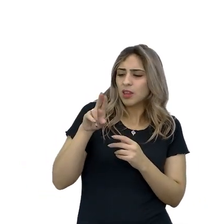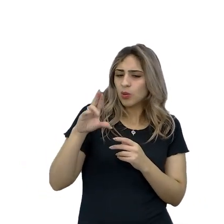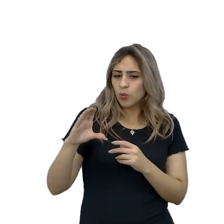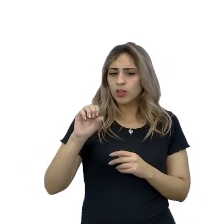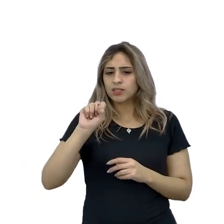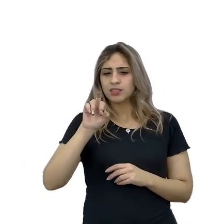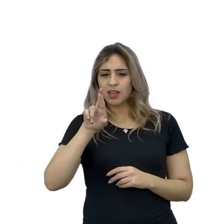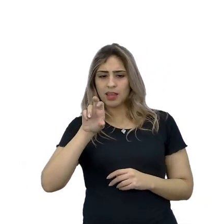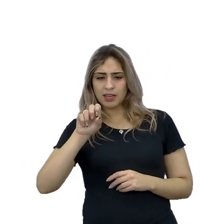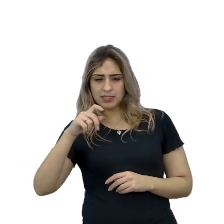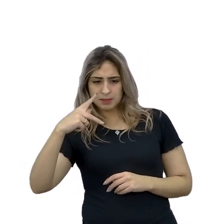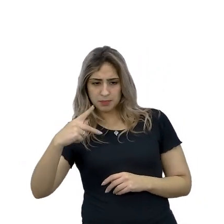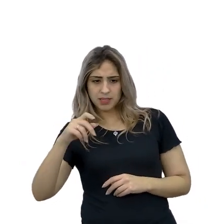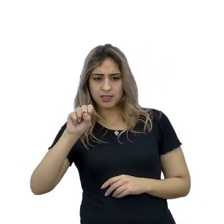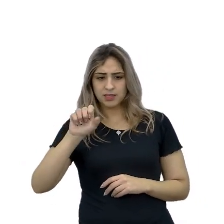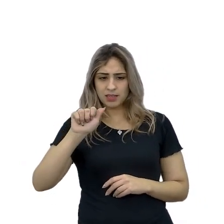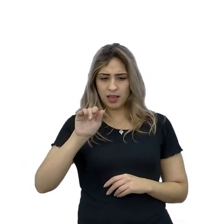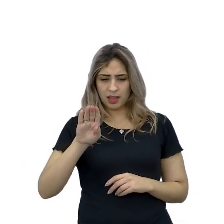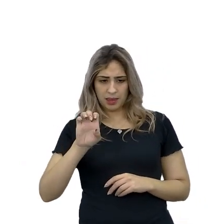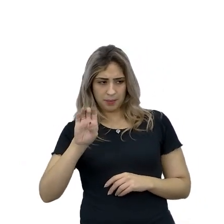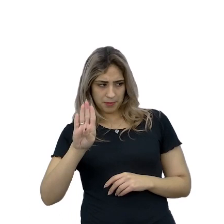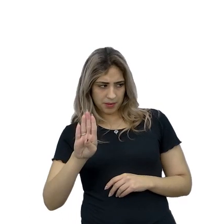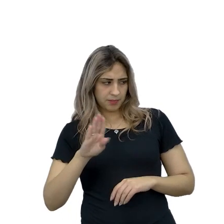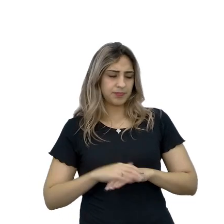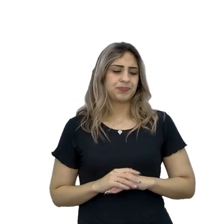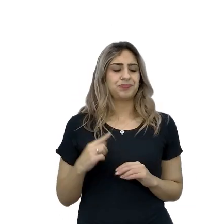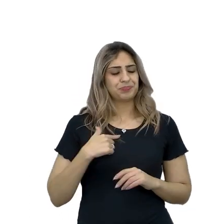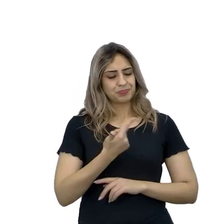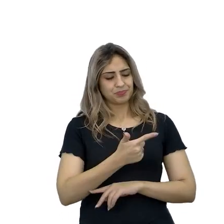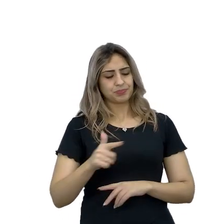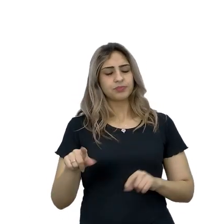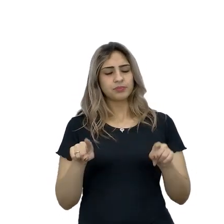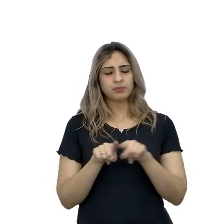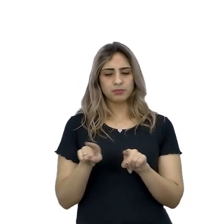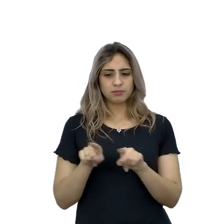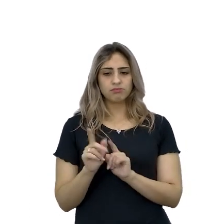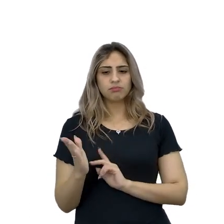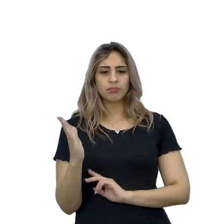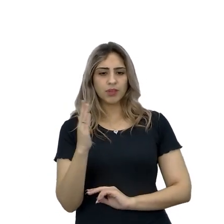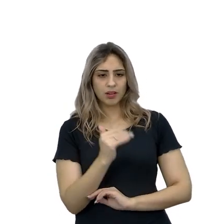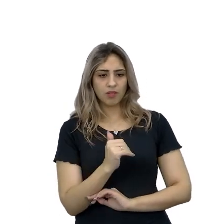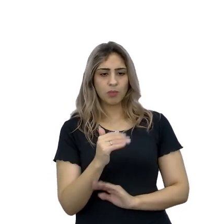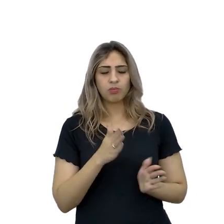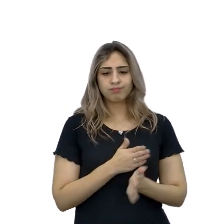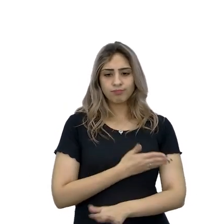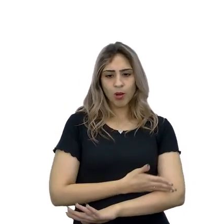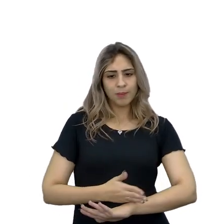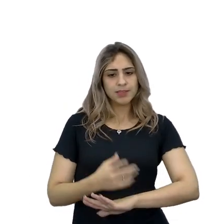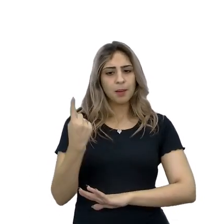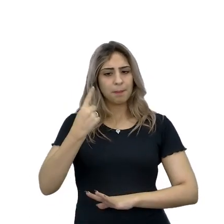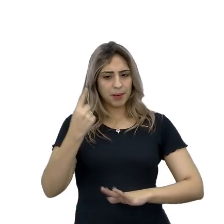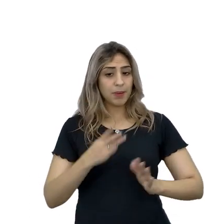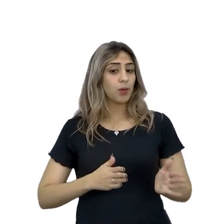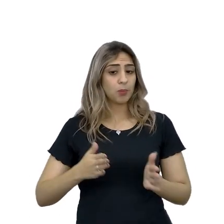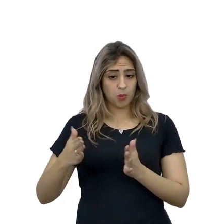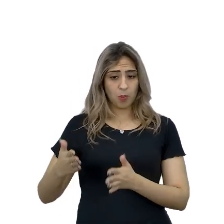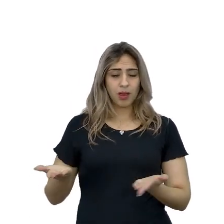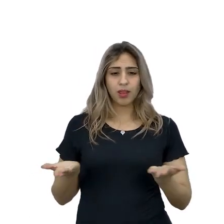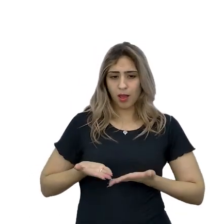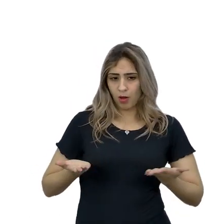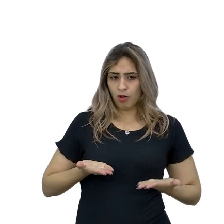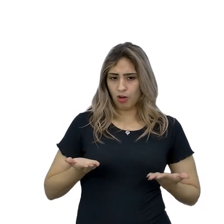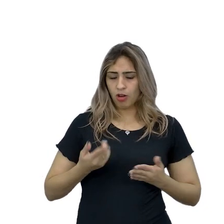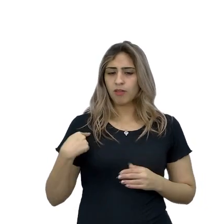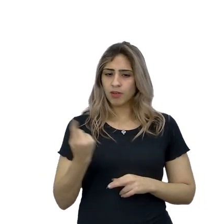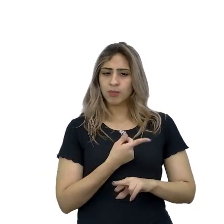SARESP, SAEB, entre outras, né? Então, vamos iniciando aqui o nosso primeiro momento,